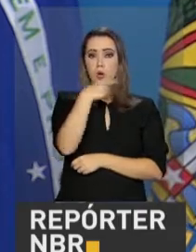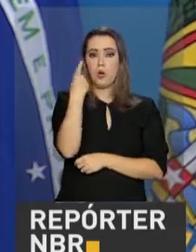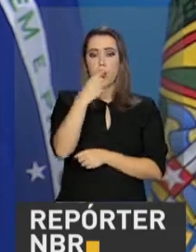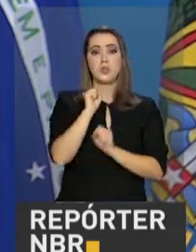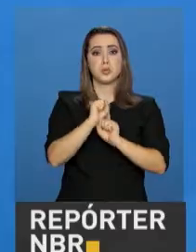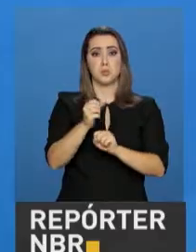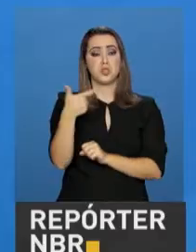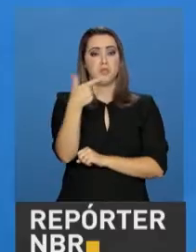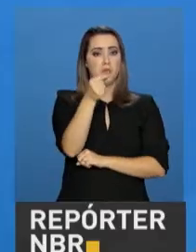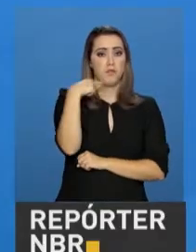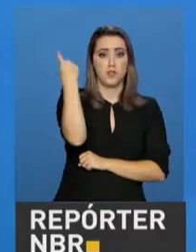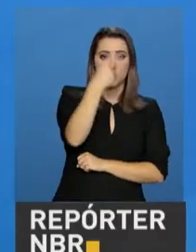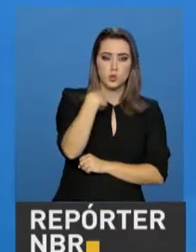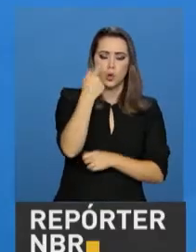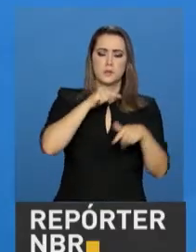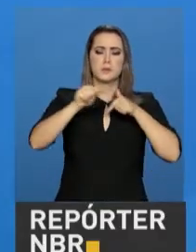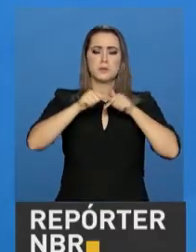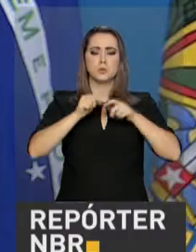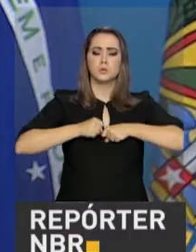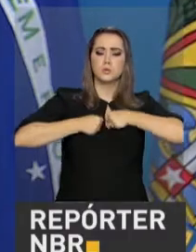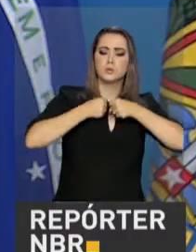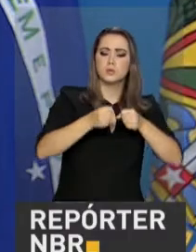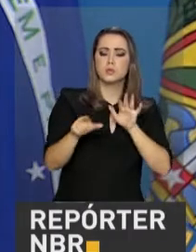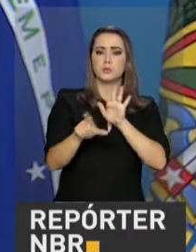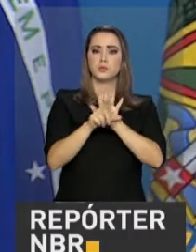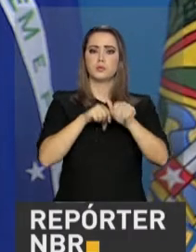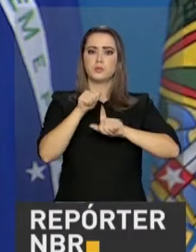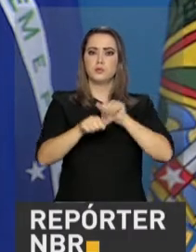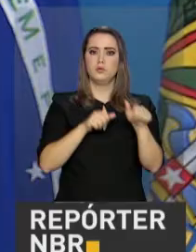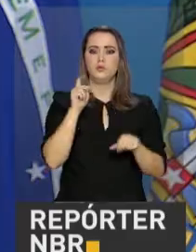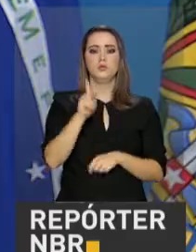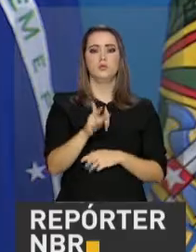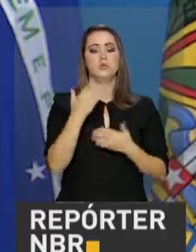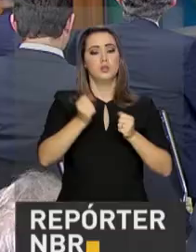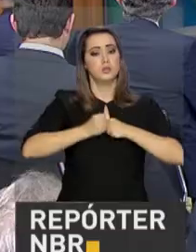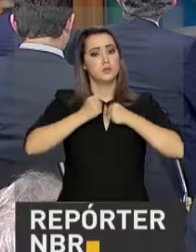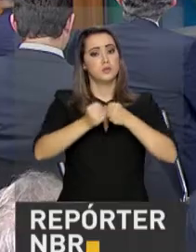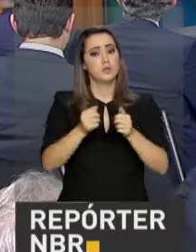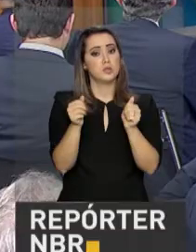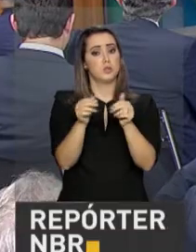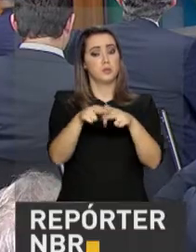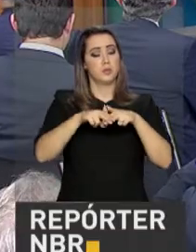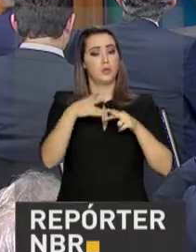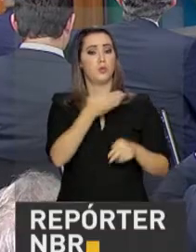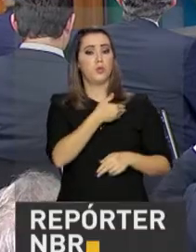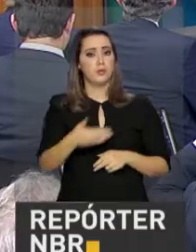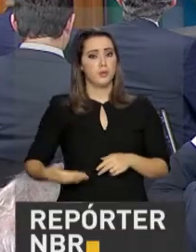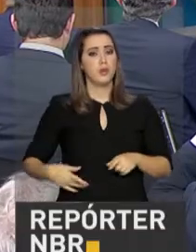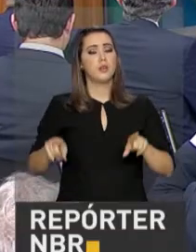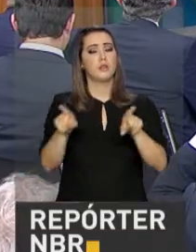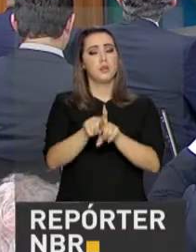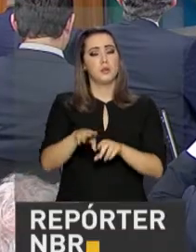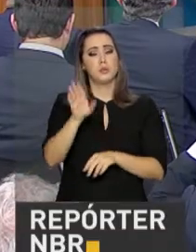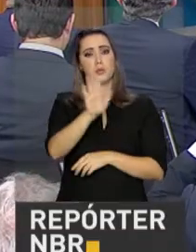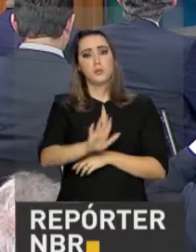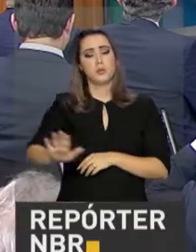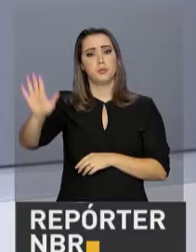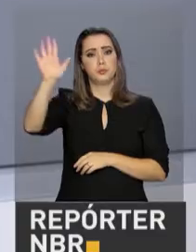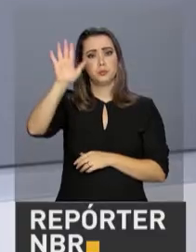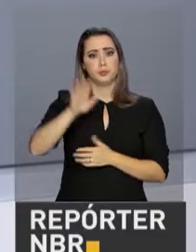à reforma da Previdência. Você dedicando-se a isso, você está se dedicando ao governo, mas especialmente ao